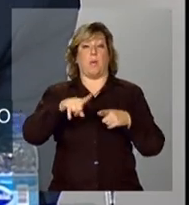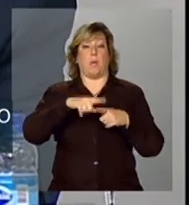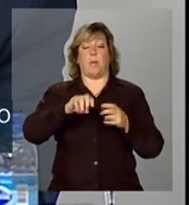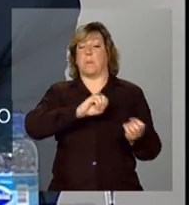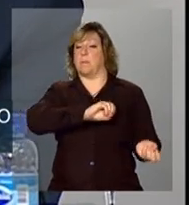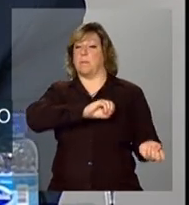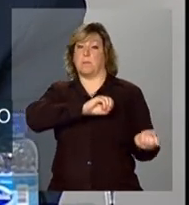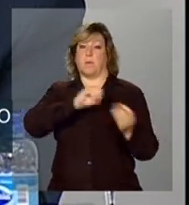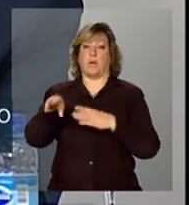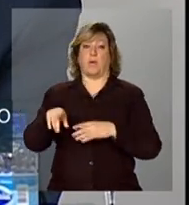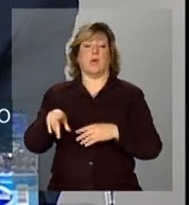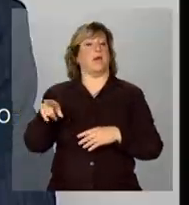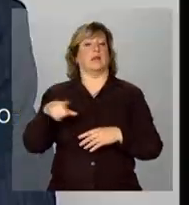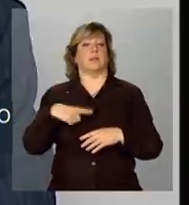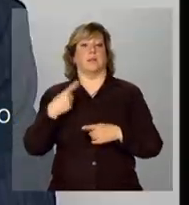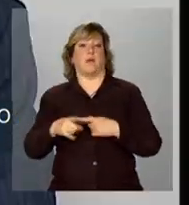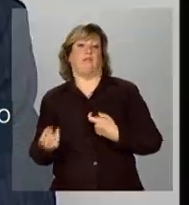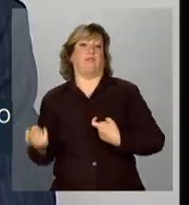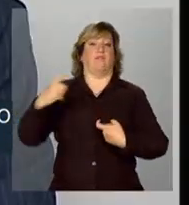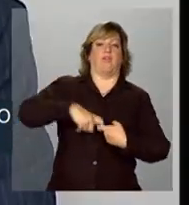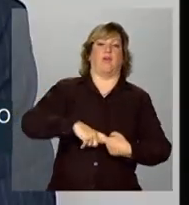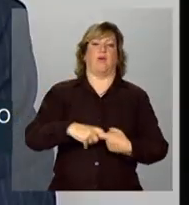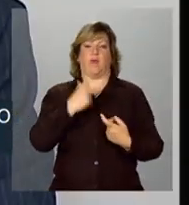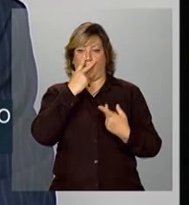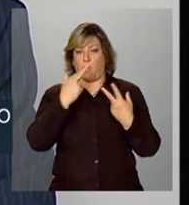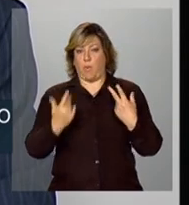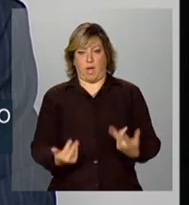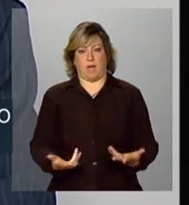o problema entra pelo outro.